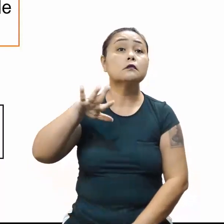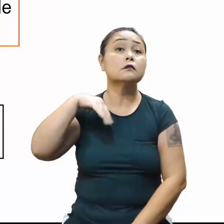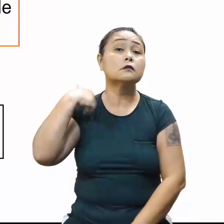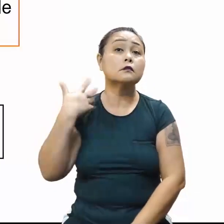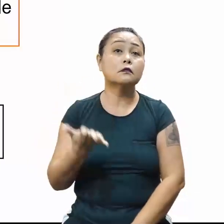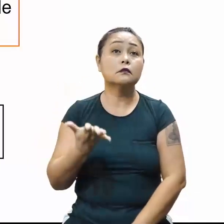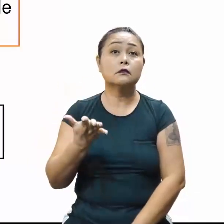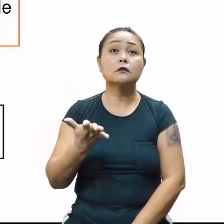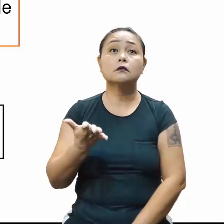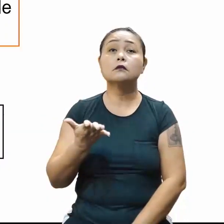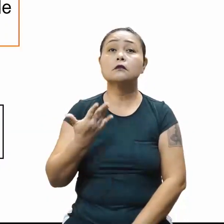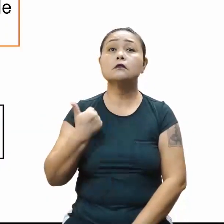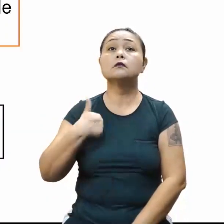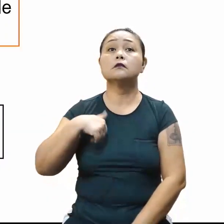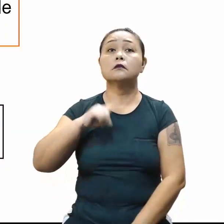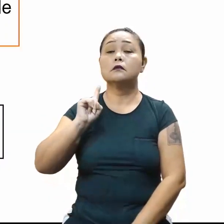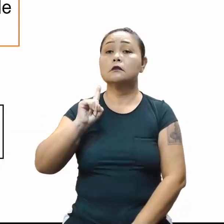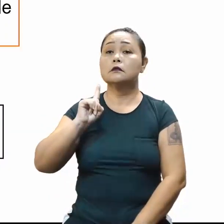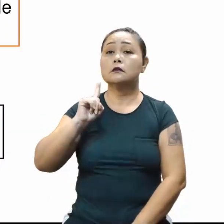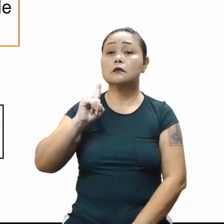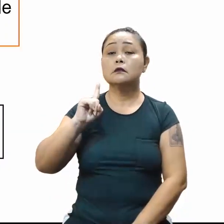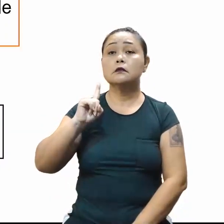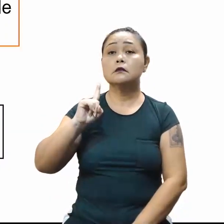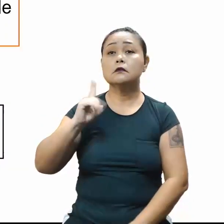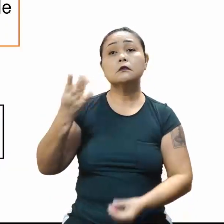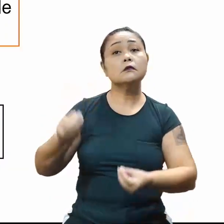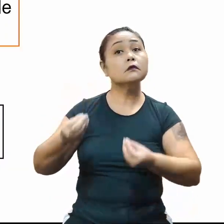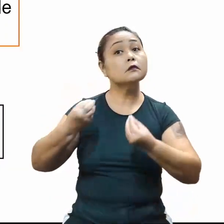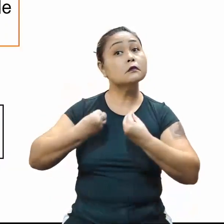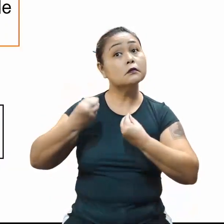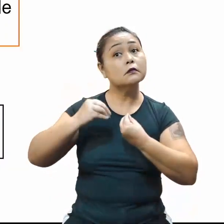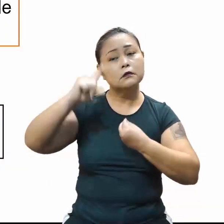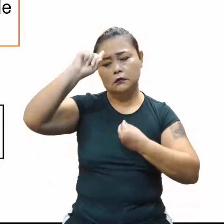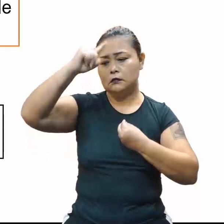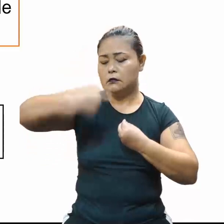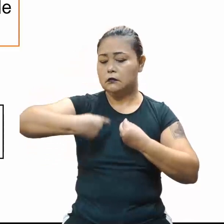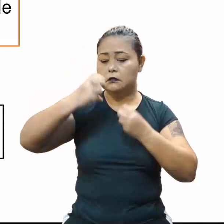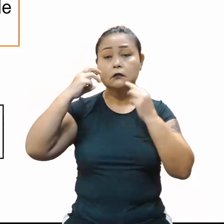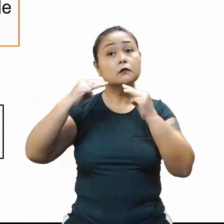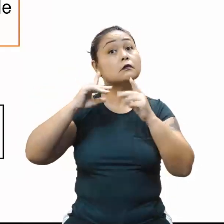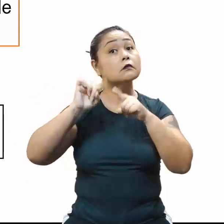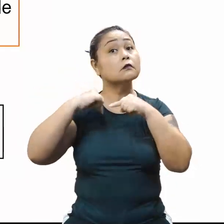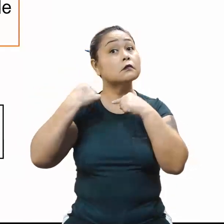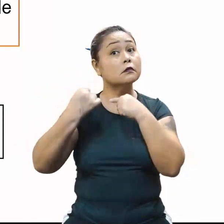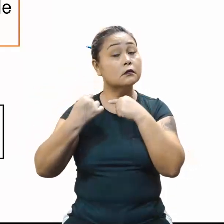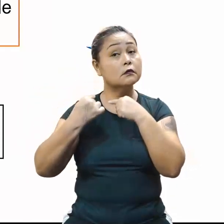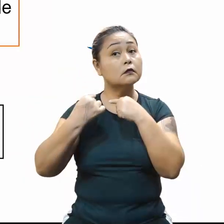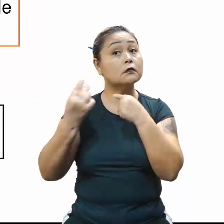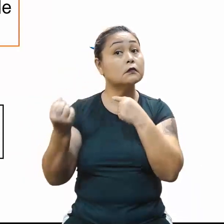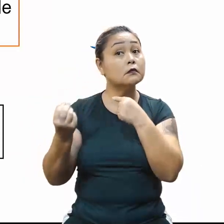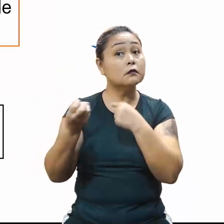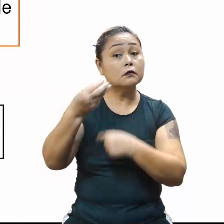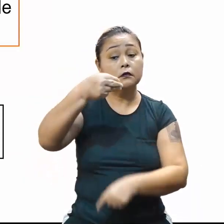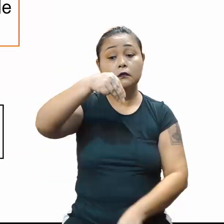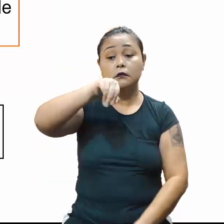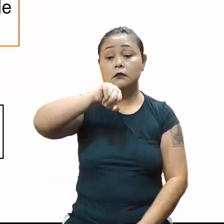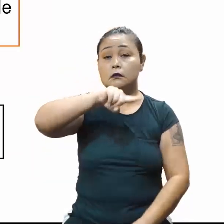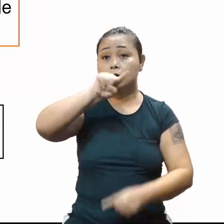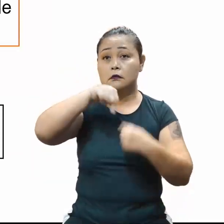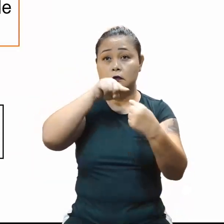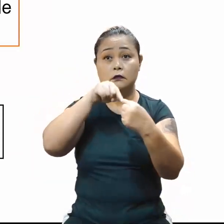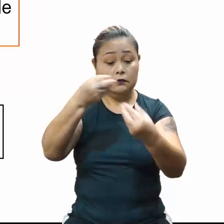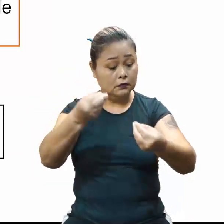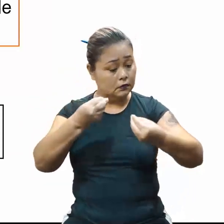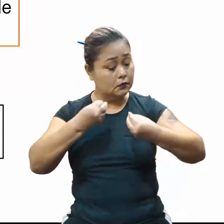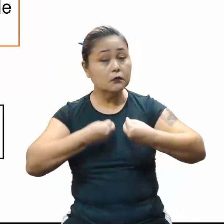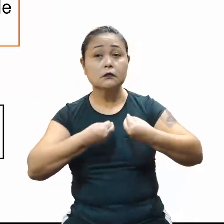Além da expedição dele, ele ganha uma outra missão. Essa nova missão dada